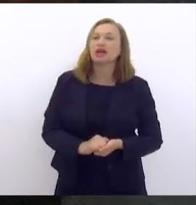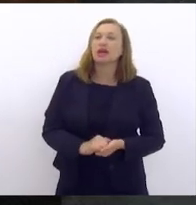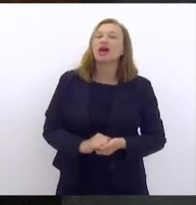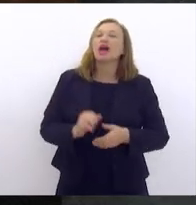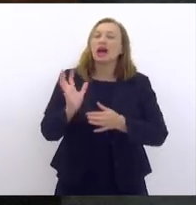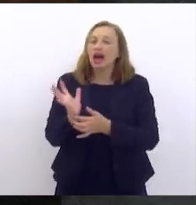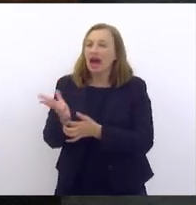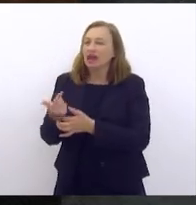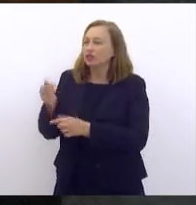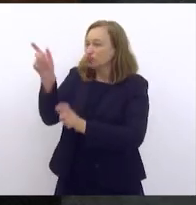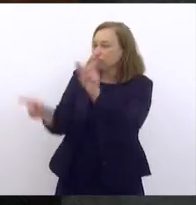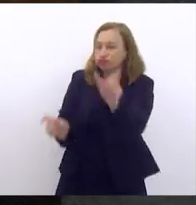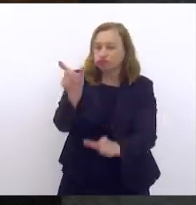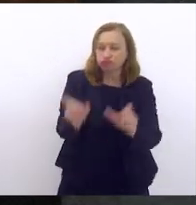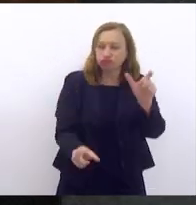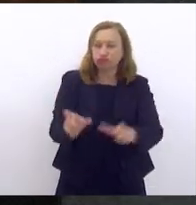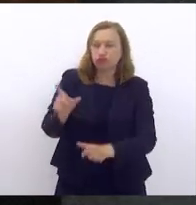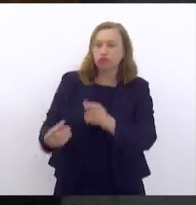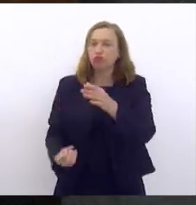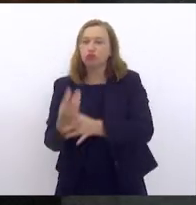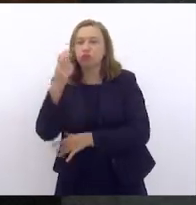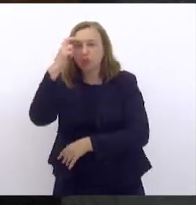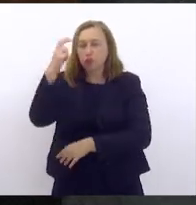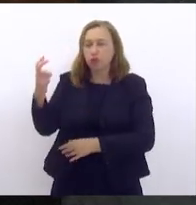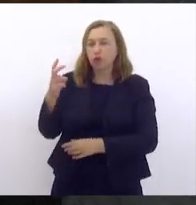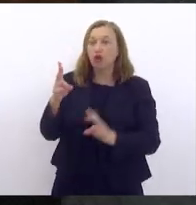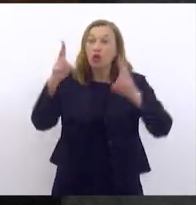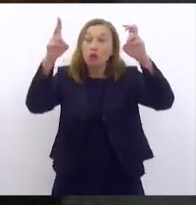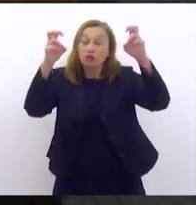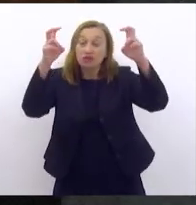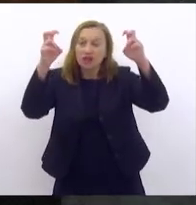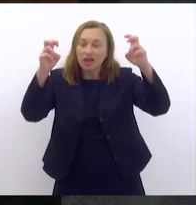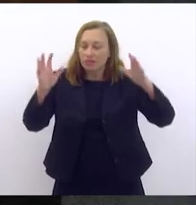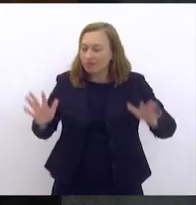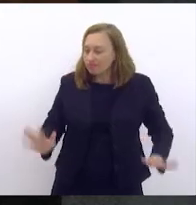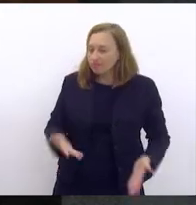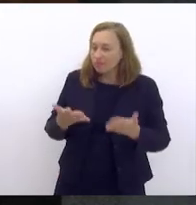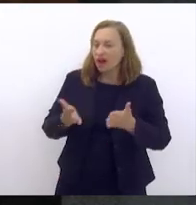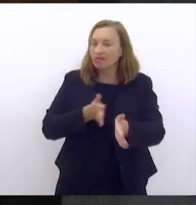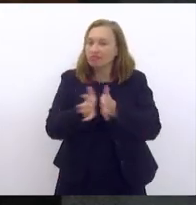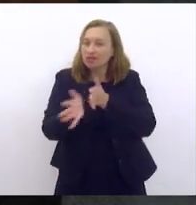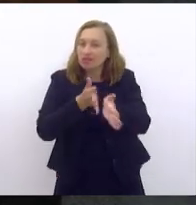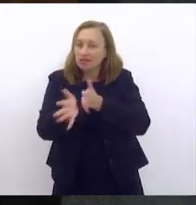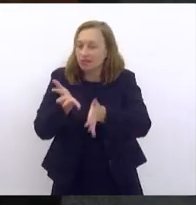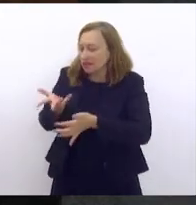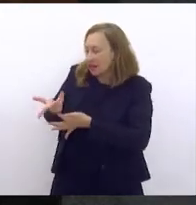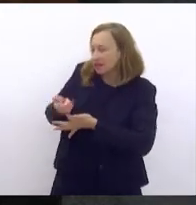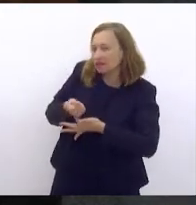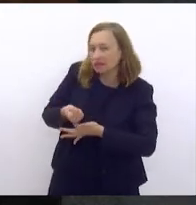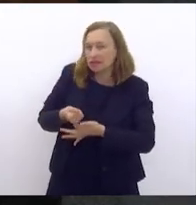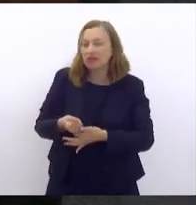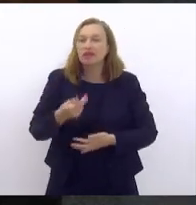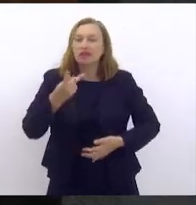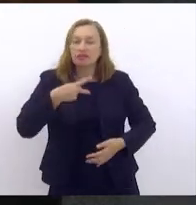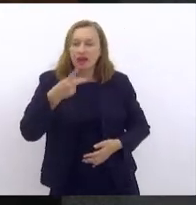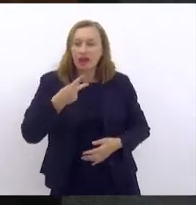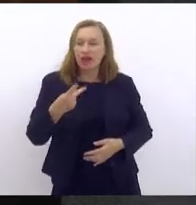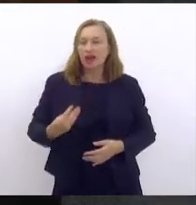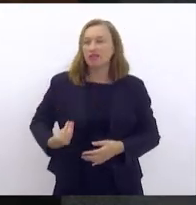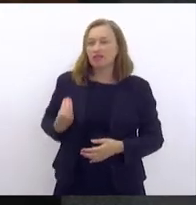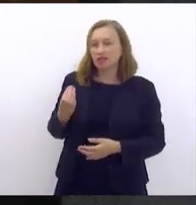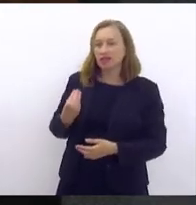artistas, produtores, fazedores de cultura para o tema da arte com acessibilidade plena. E eu quero anunciar aqui a presença da